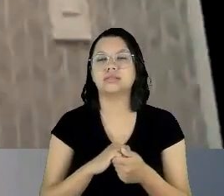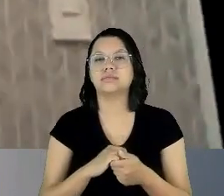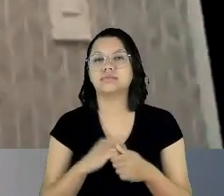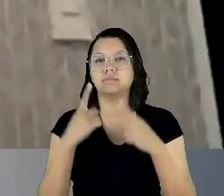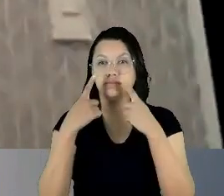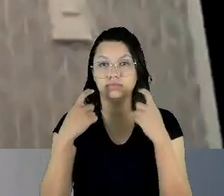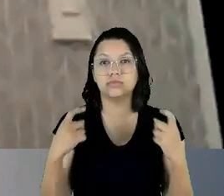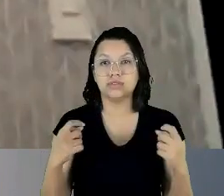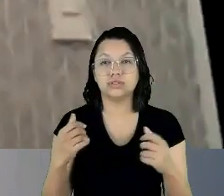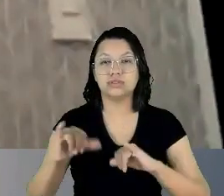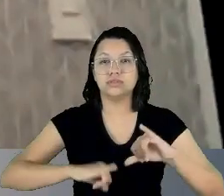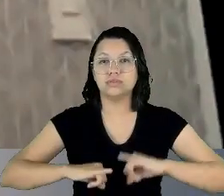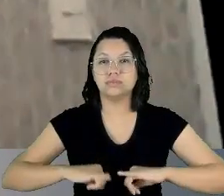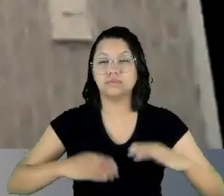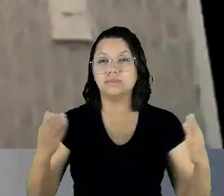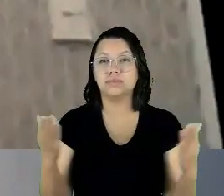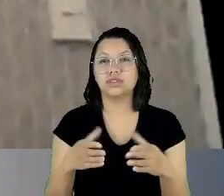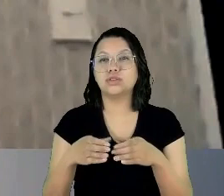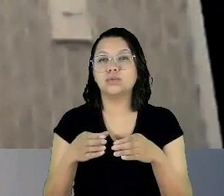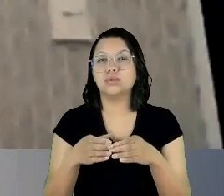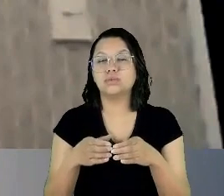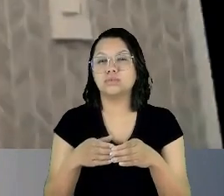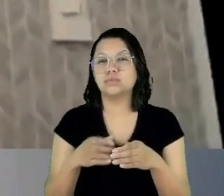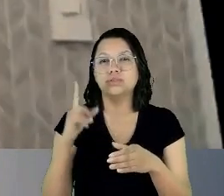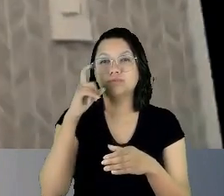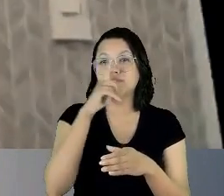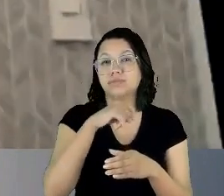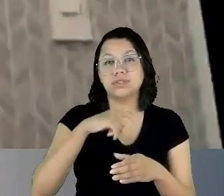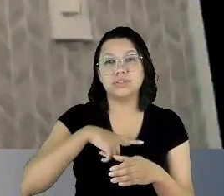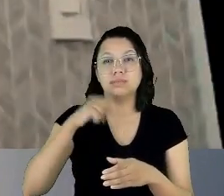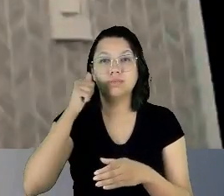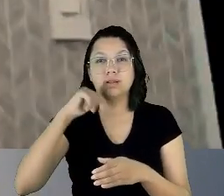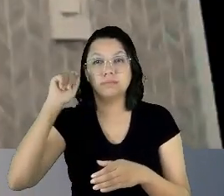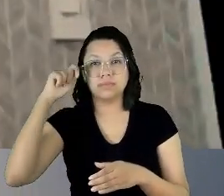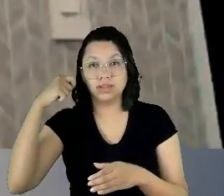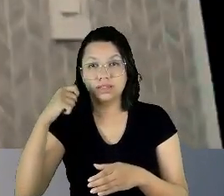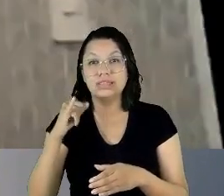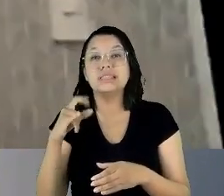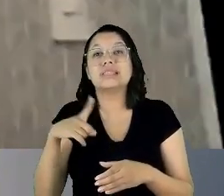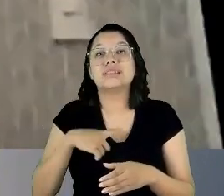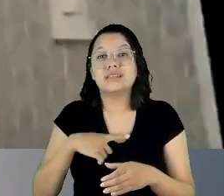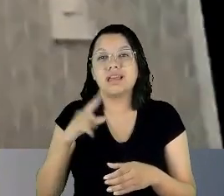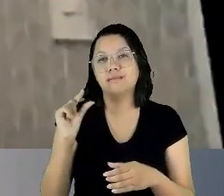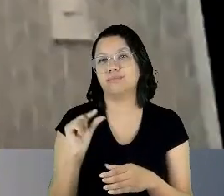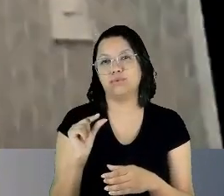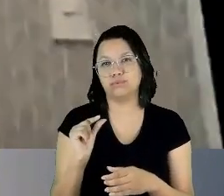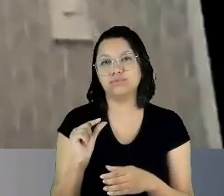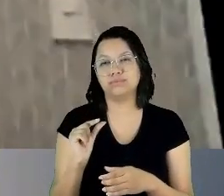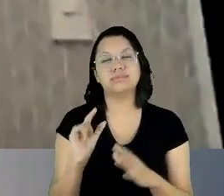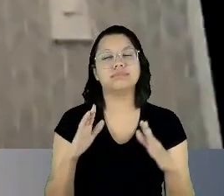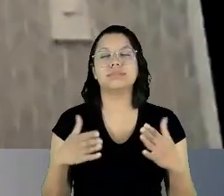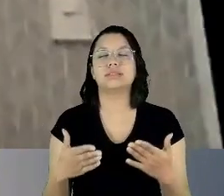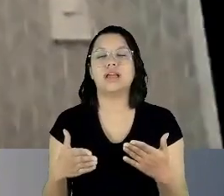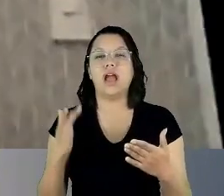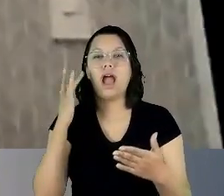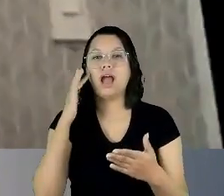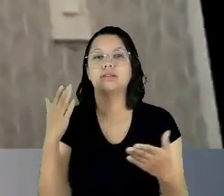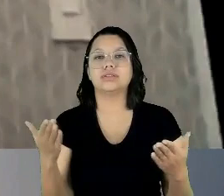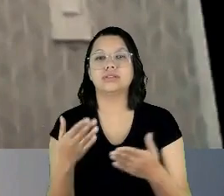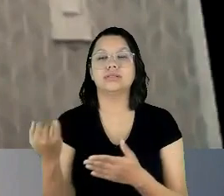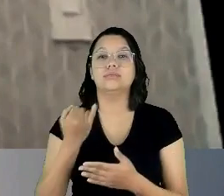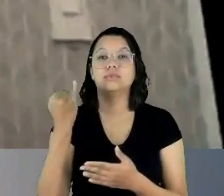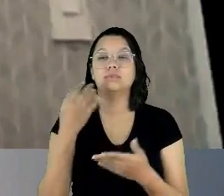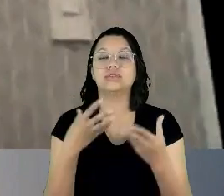e nesses grupos raramente tem mulheres negras, e se tem, são muito poucas. Então, acho que isso é